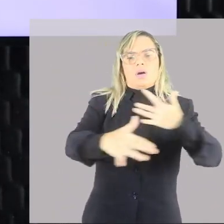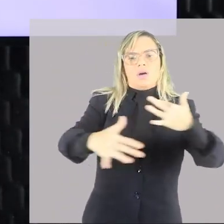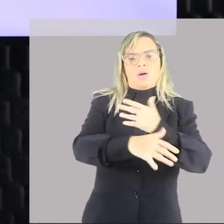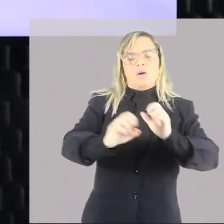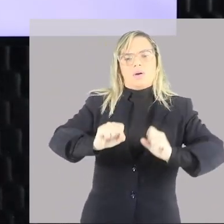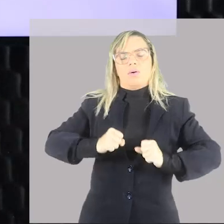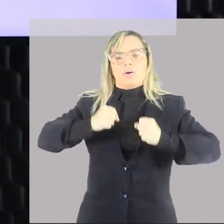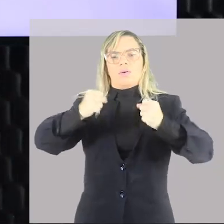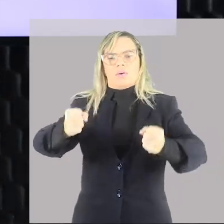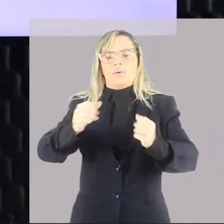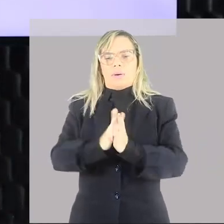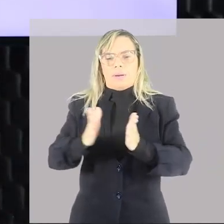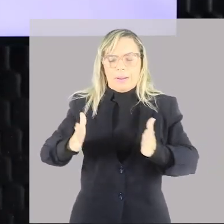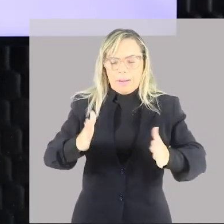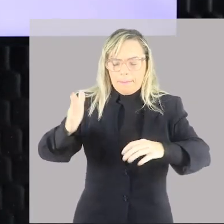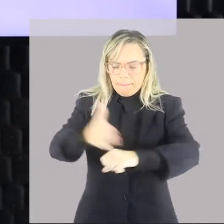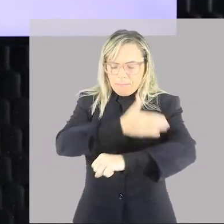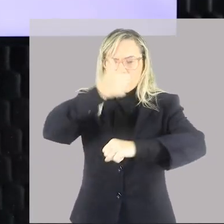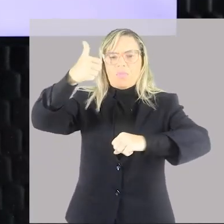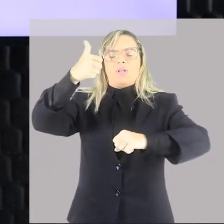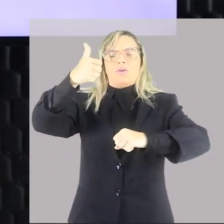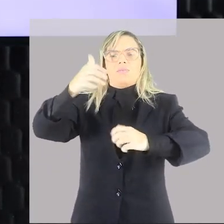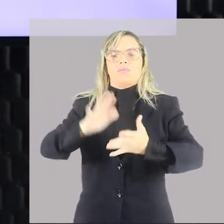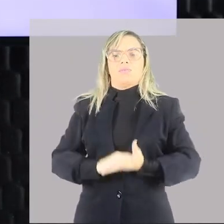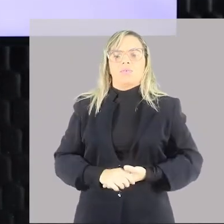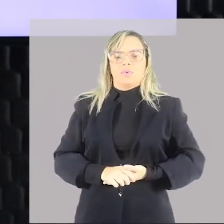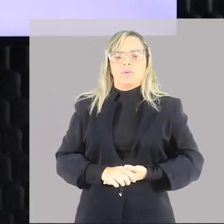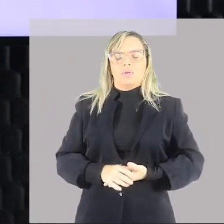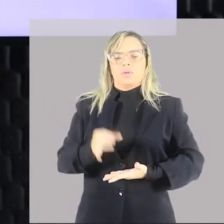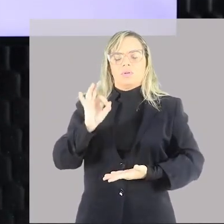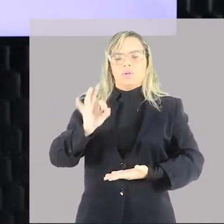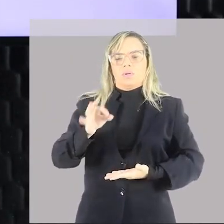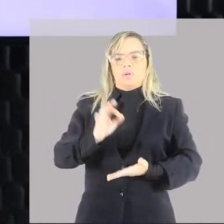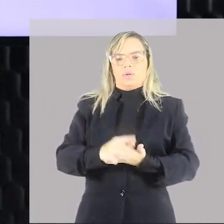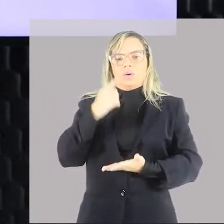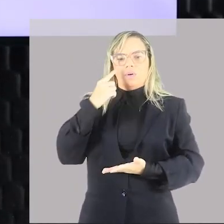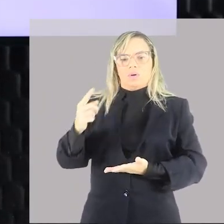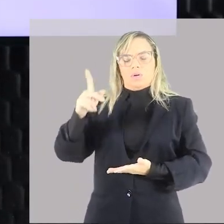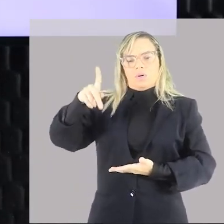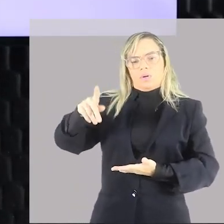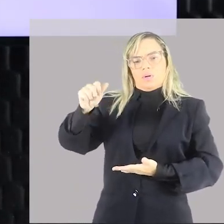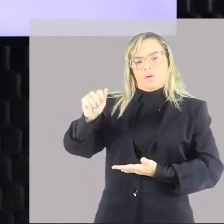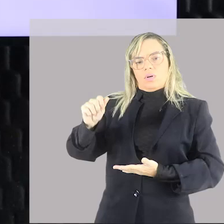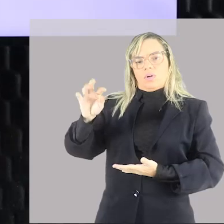possa ter rumos melhores, correto? O patos, ou seja, a